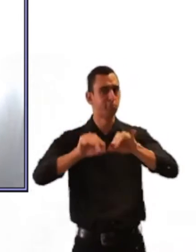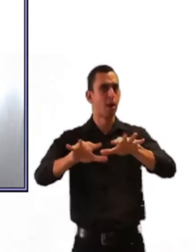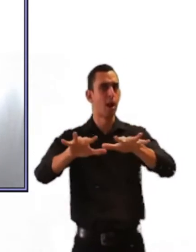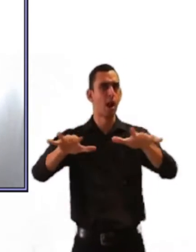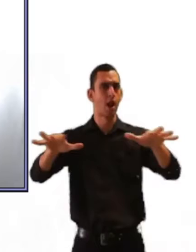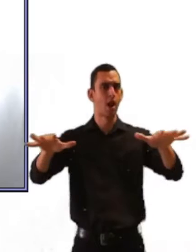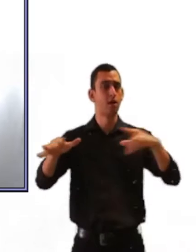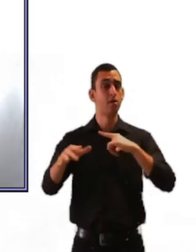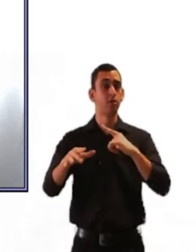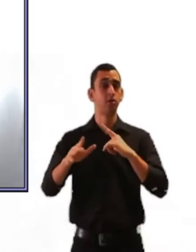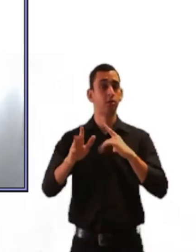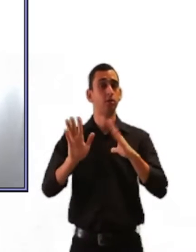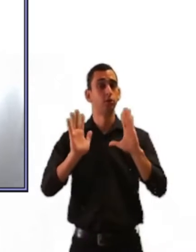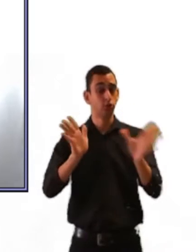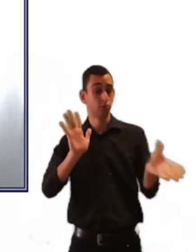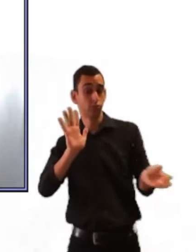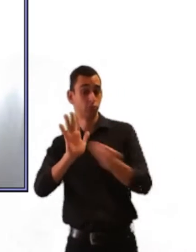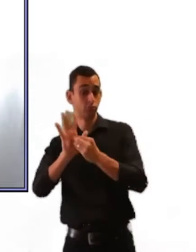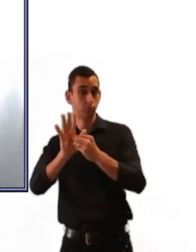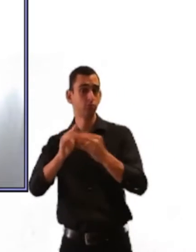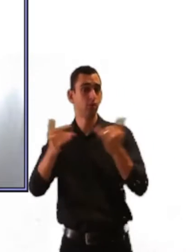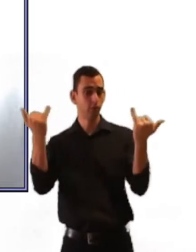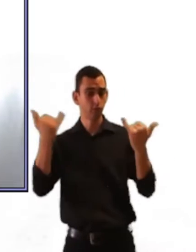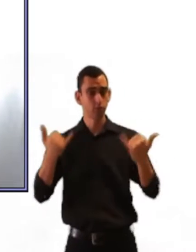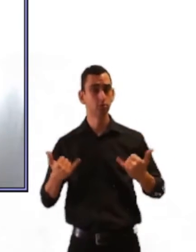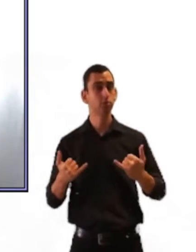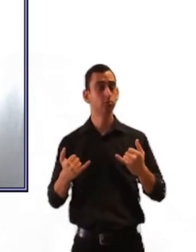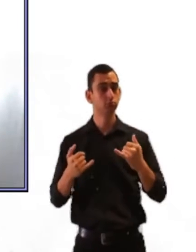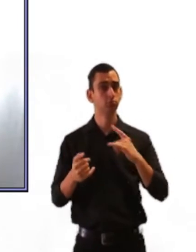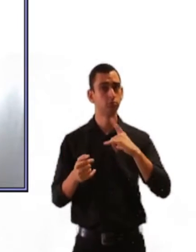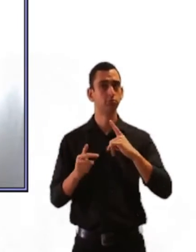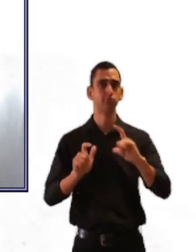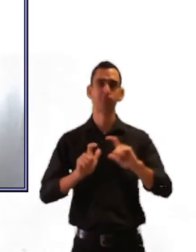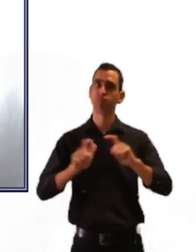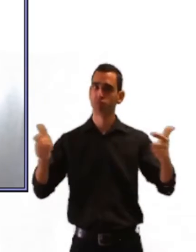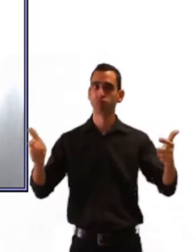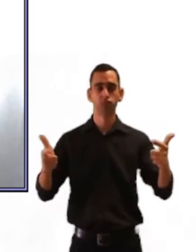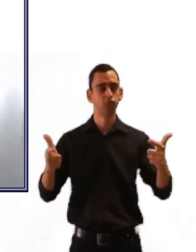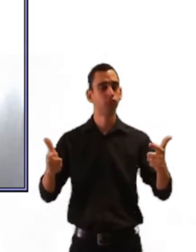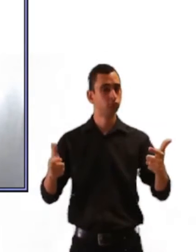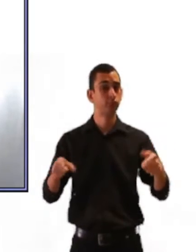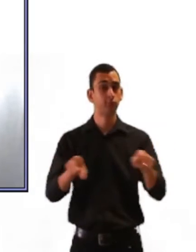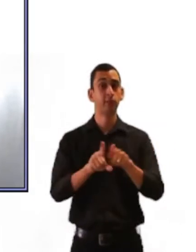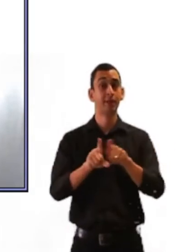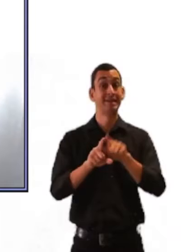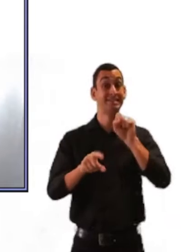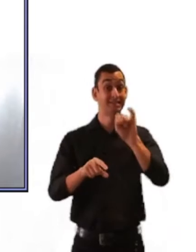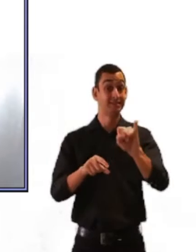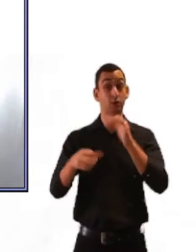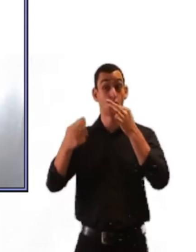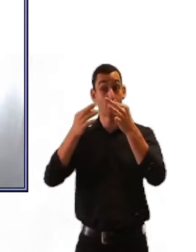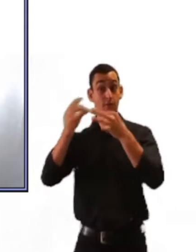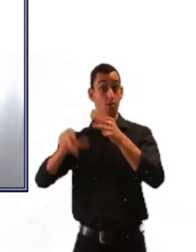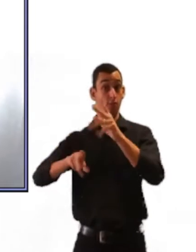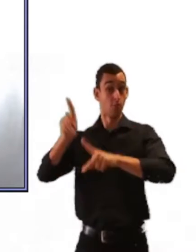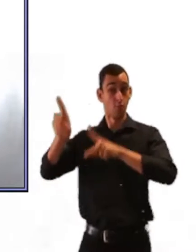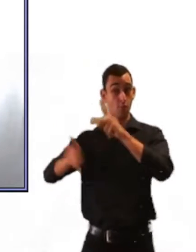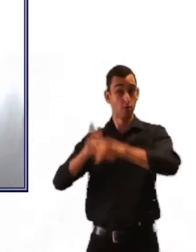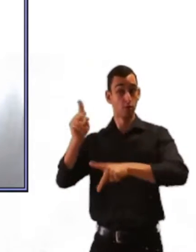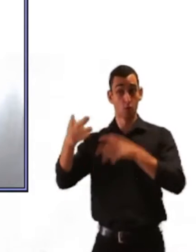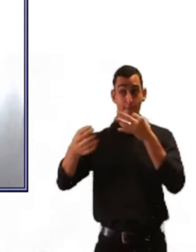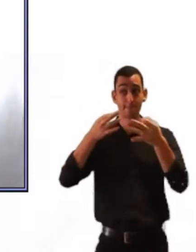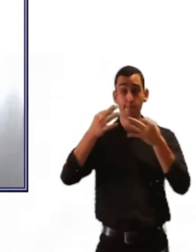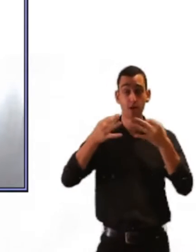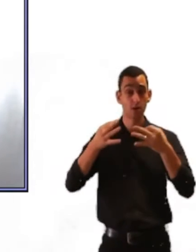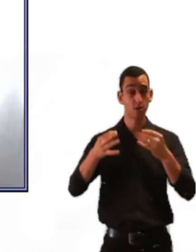um conteúdo informacional muito grande e que se a opinião pública teria influenciado ou